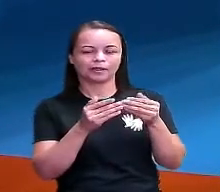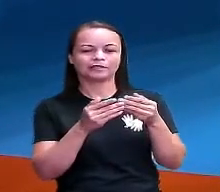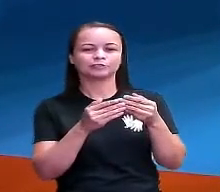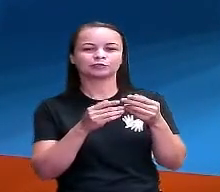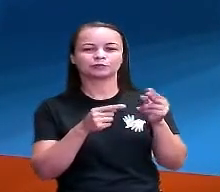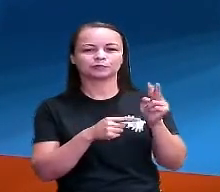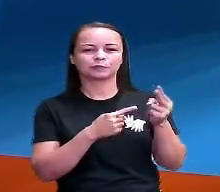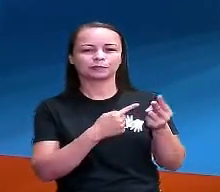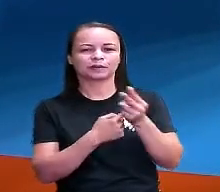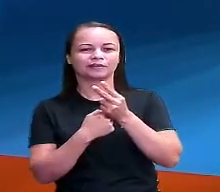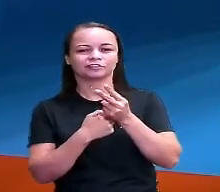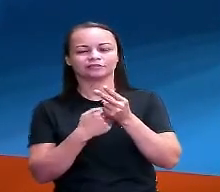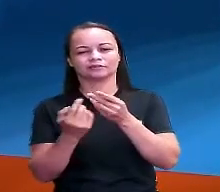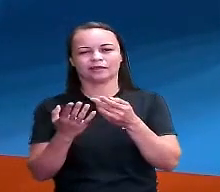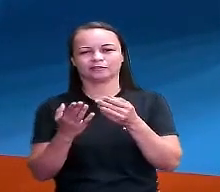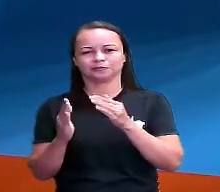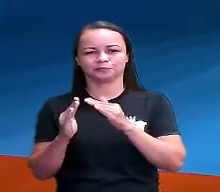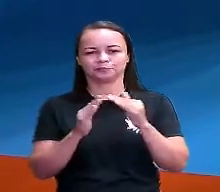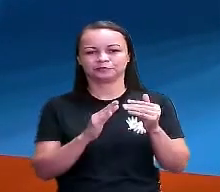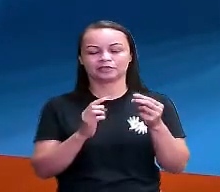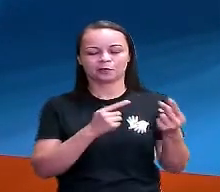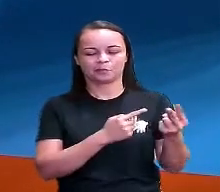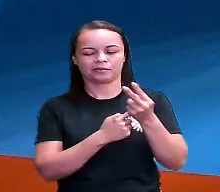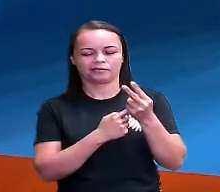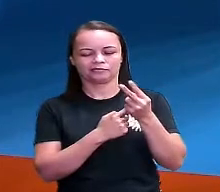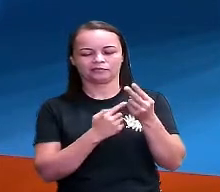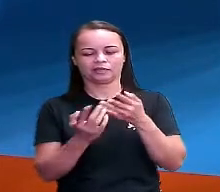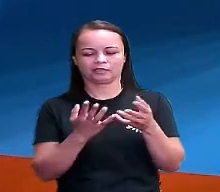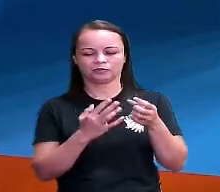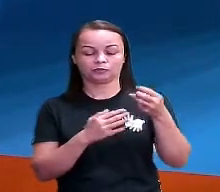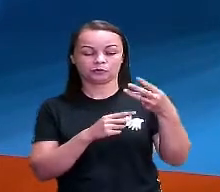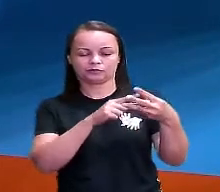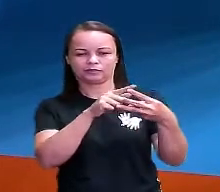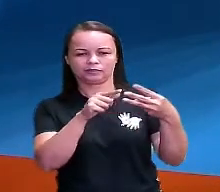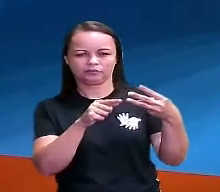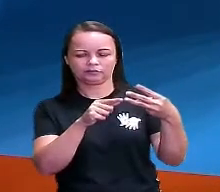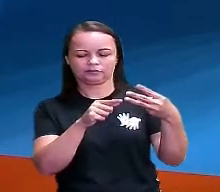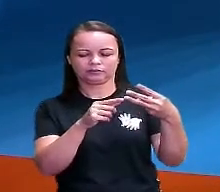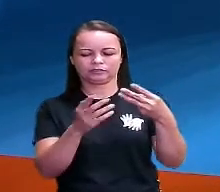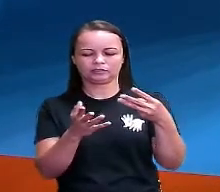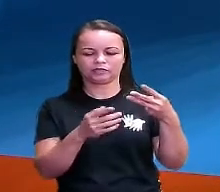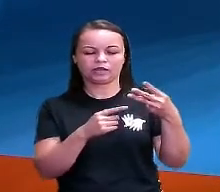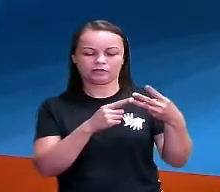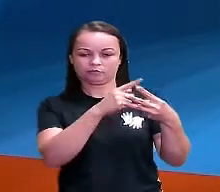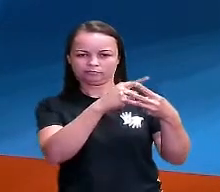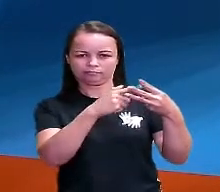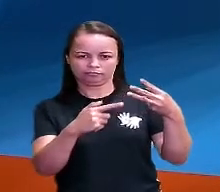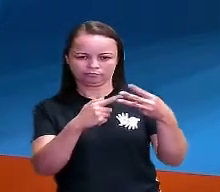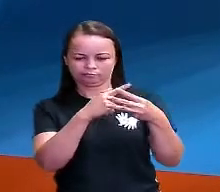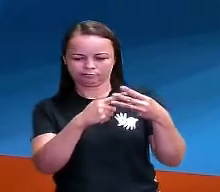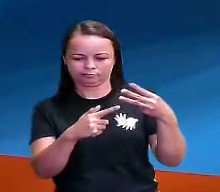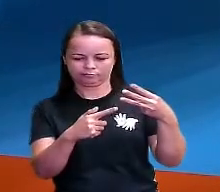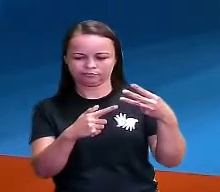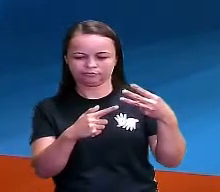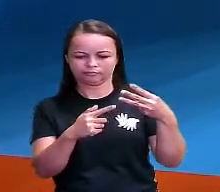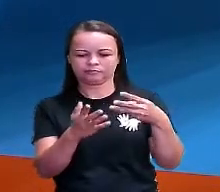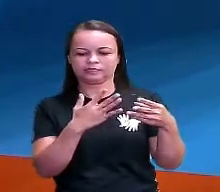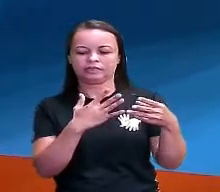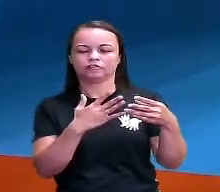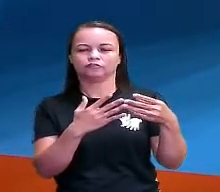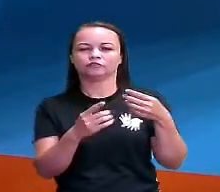vizinho. Vou pedir emprestado aqui para o 3. E aí eu corto o 3 e vou tirar